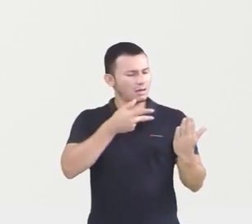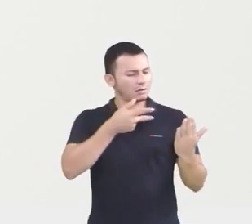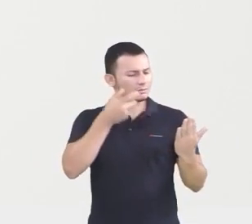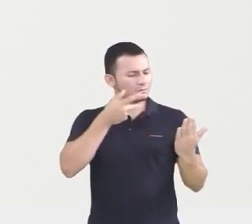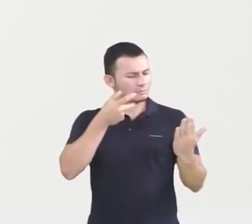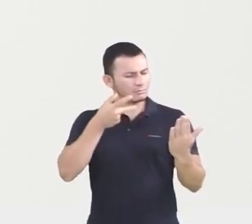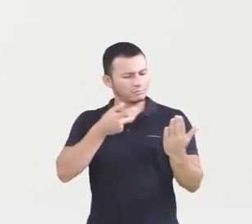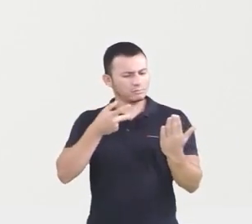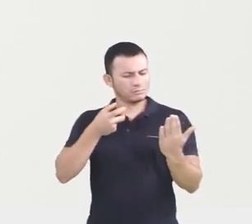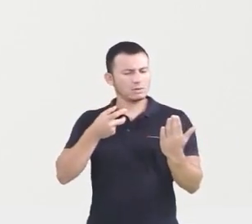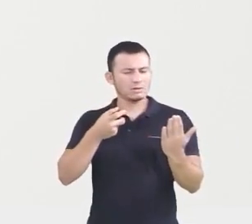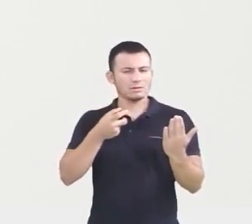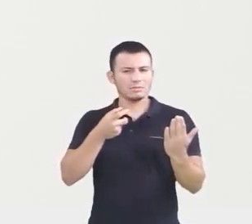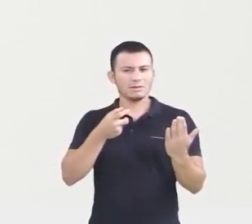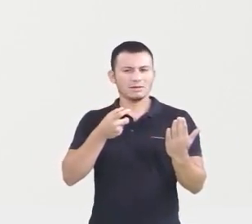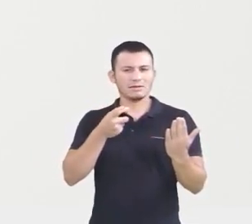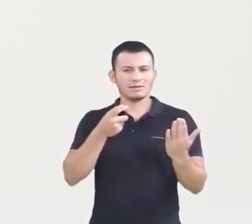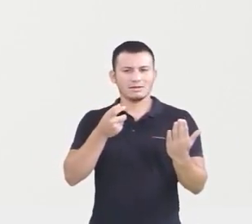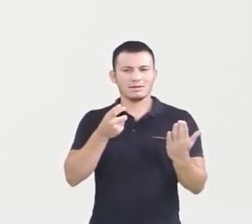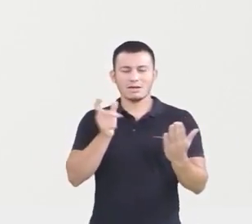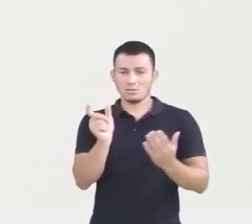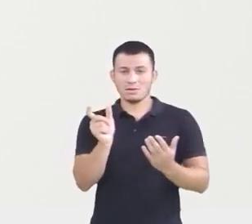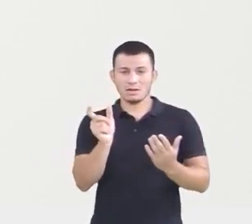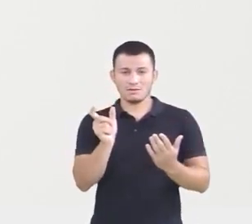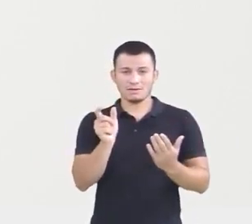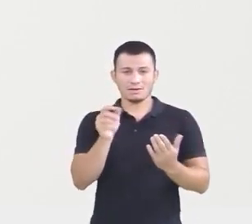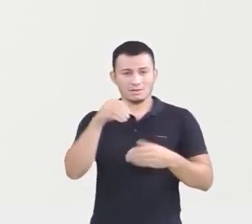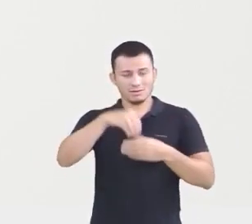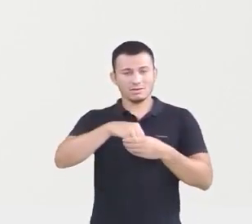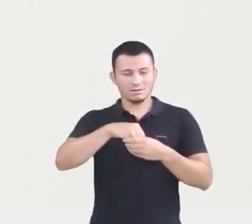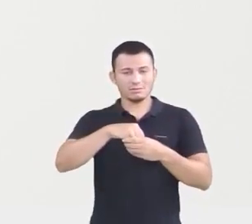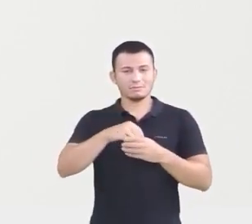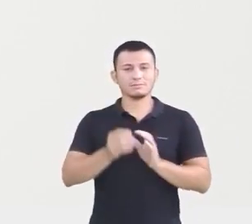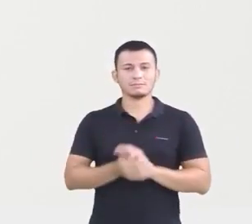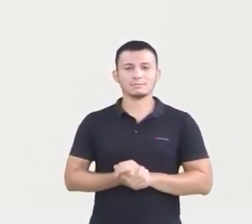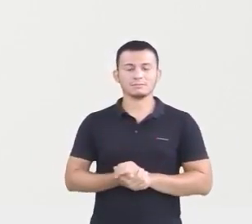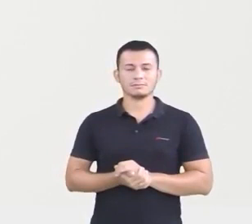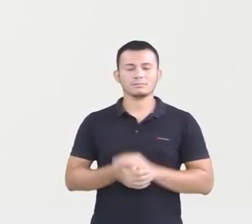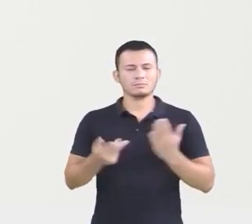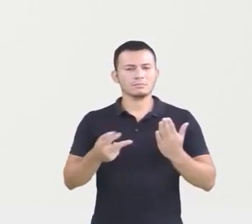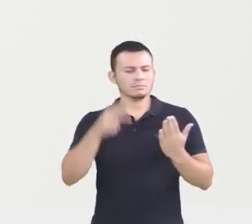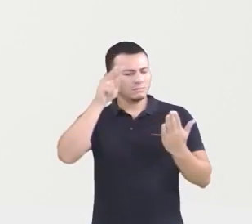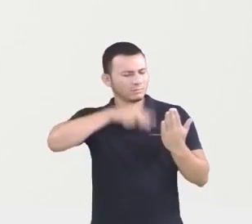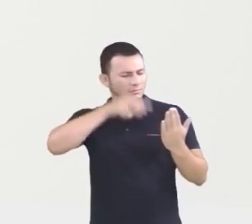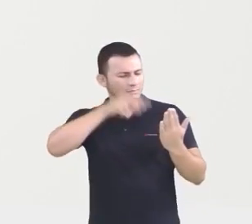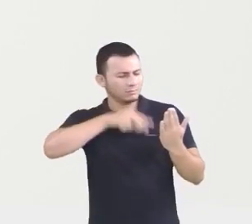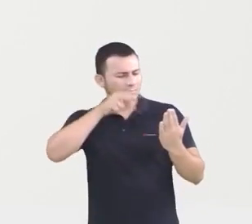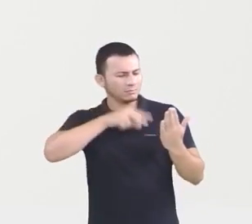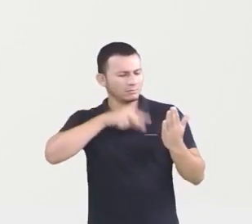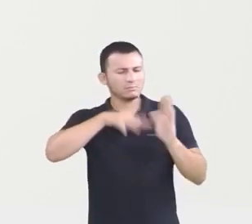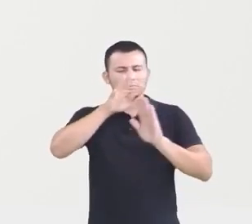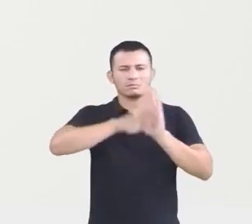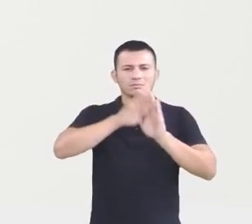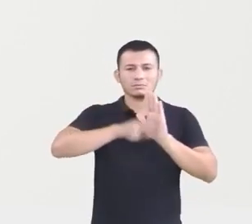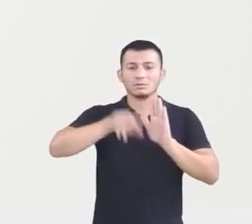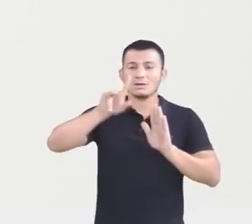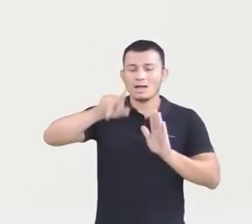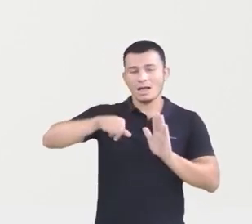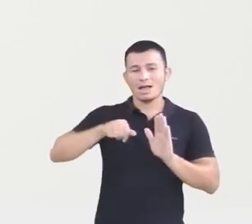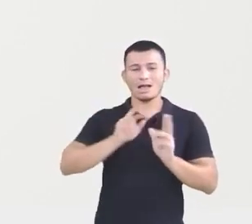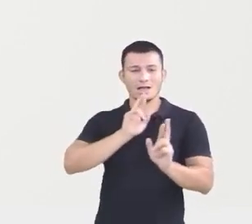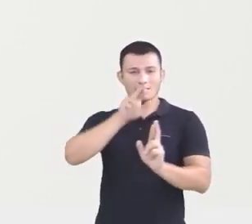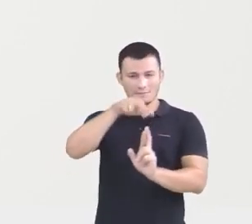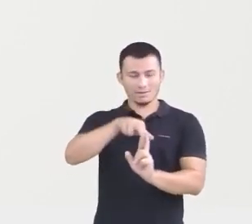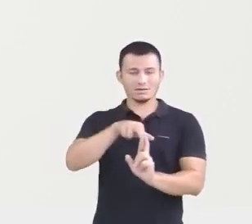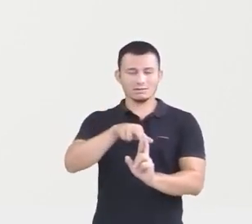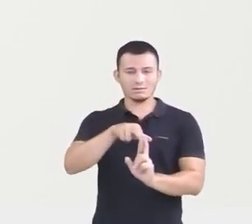quais termos se referem. O termo ao qual o falante se refere é chamado de